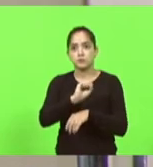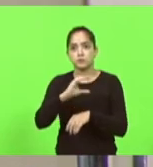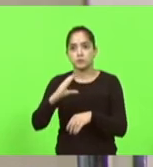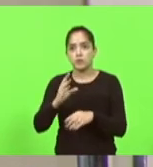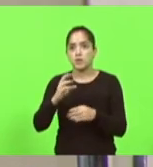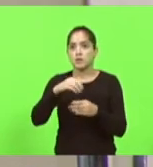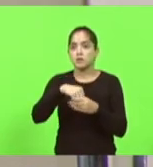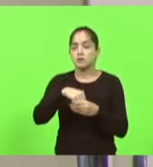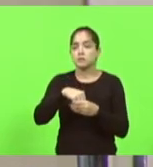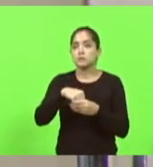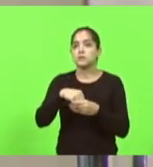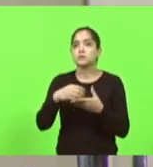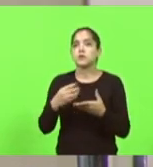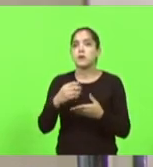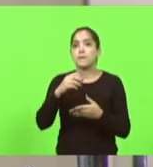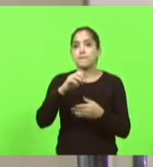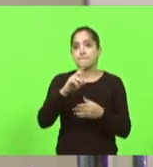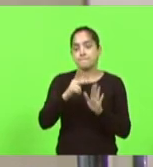foi apensado o PL